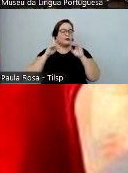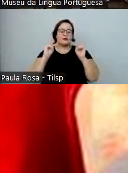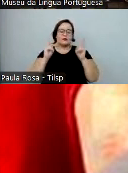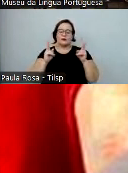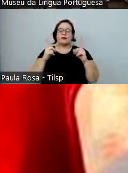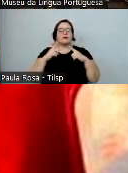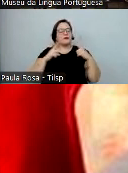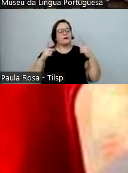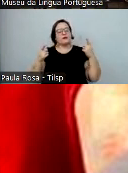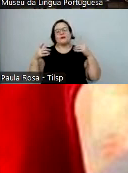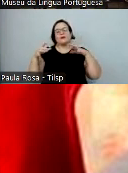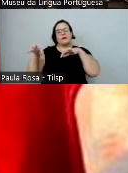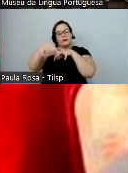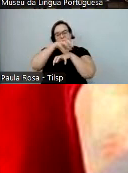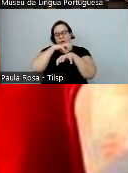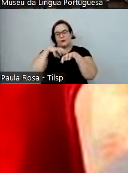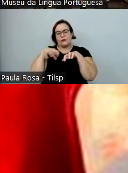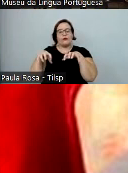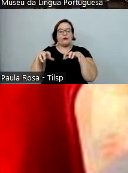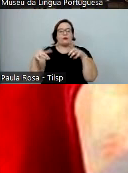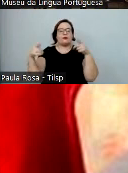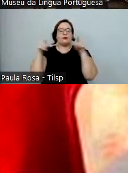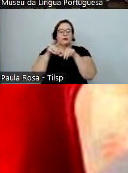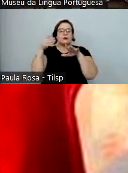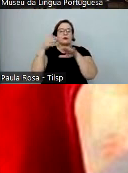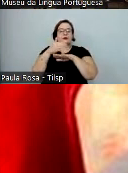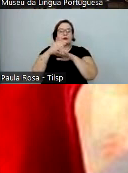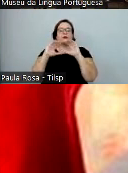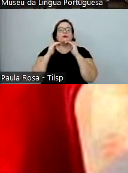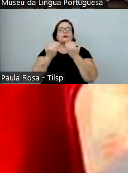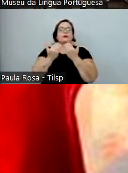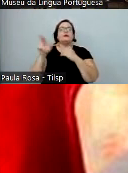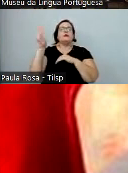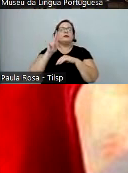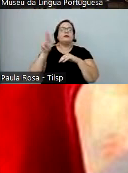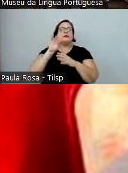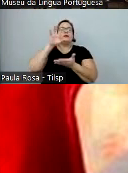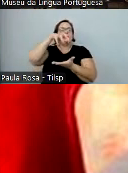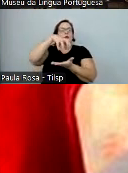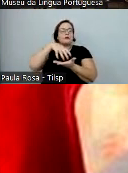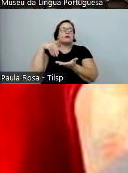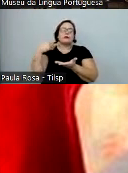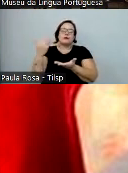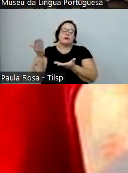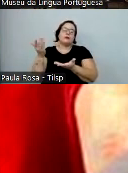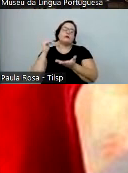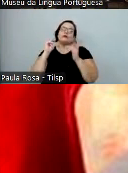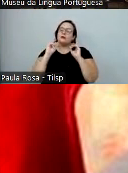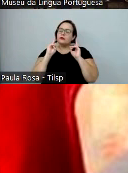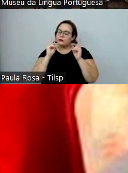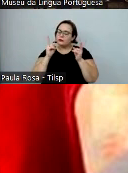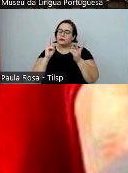parceria com vários coletivos do território para uso do espaço então isso constantemente ocupa